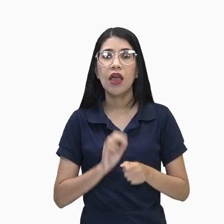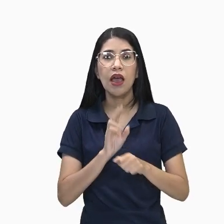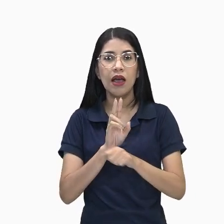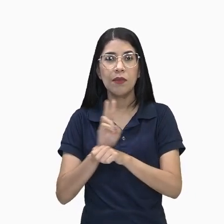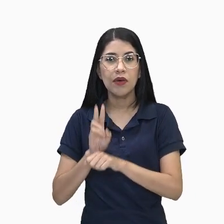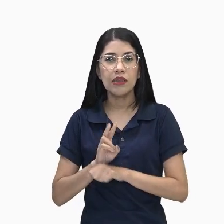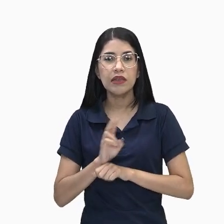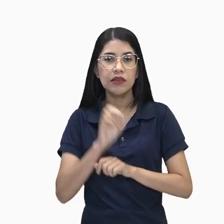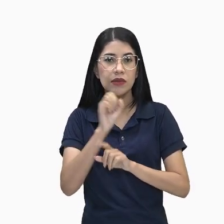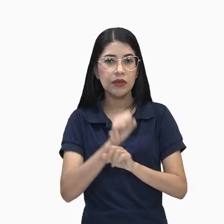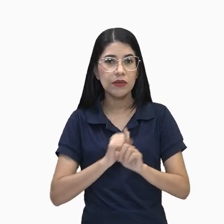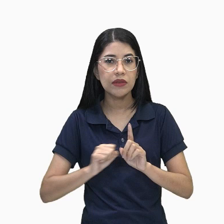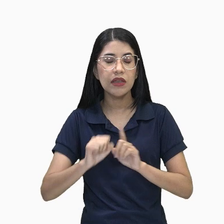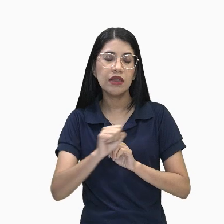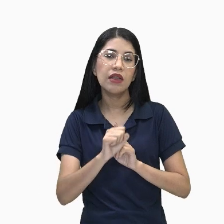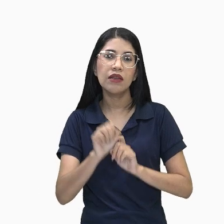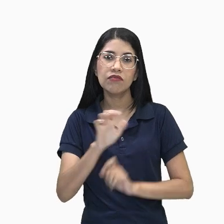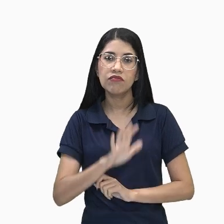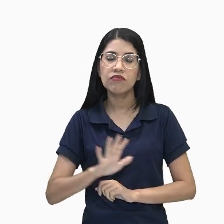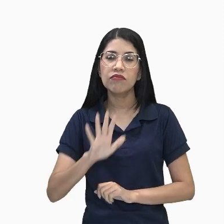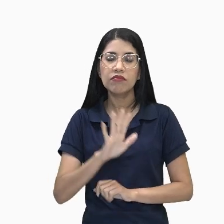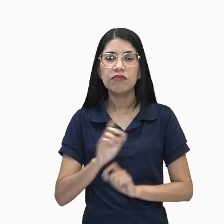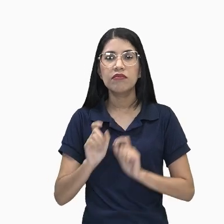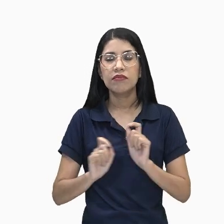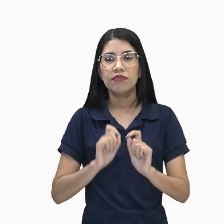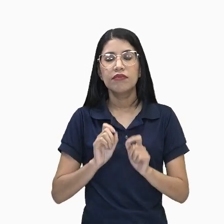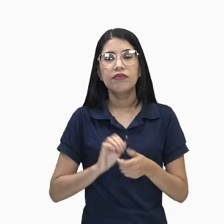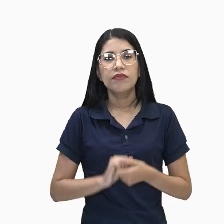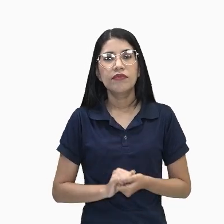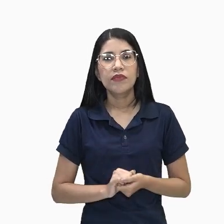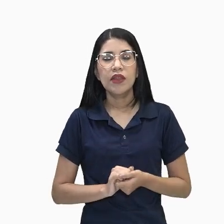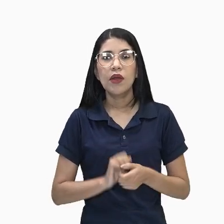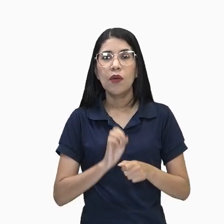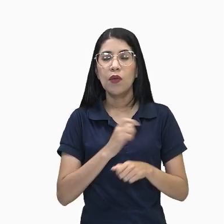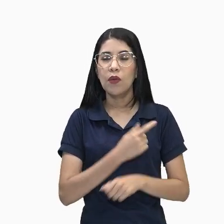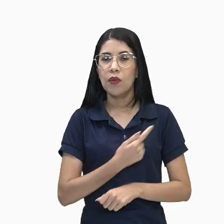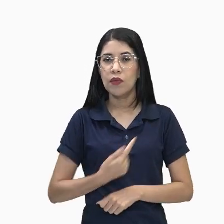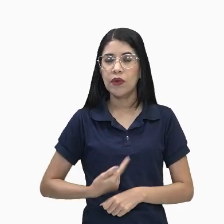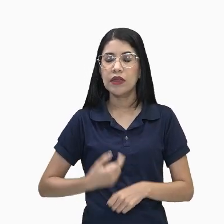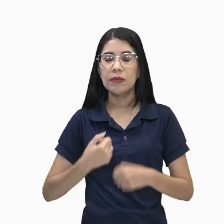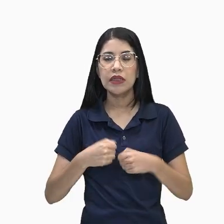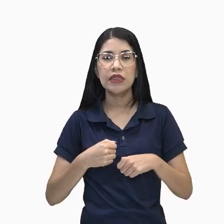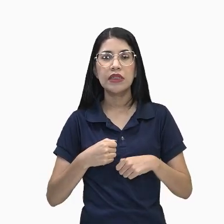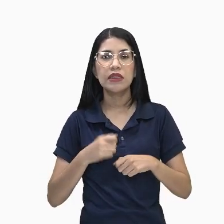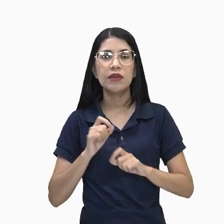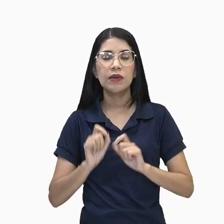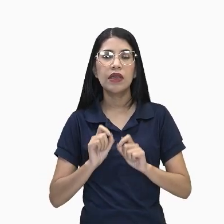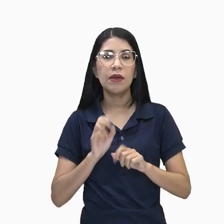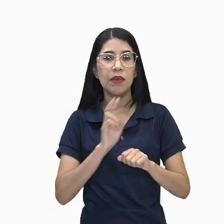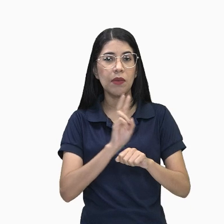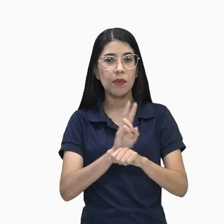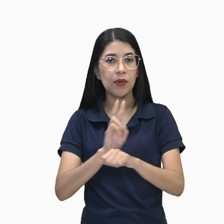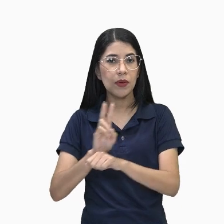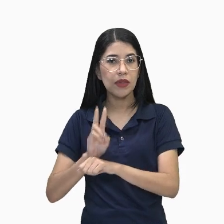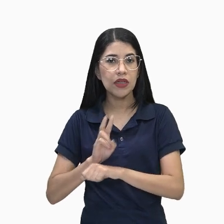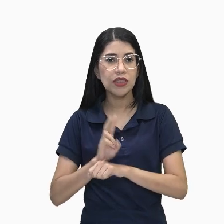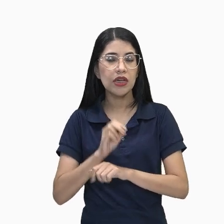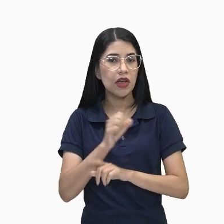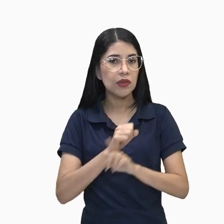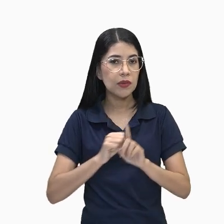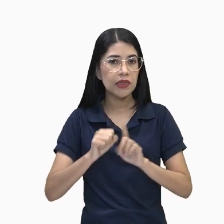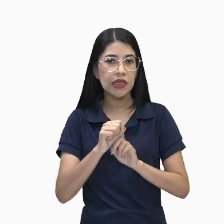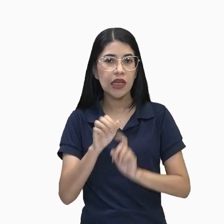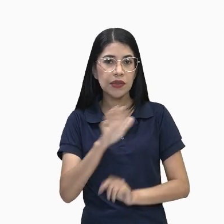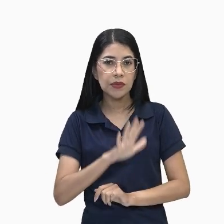proteção social. Proteção social. O Estado, ele existe para proteger a sociedade, para